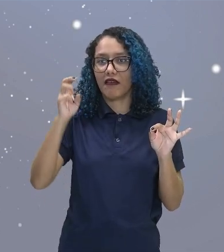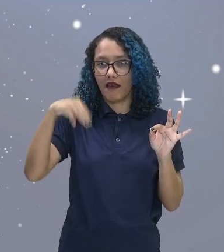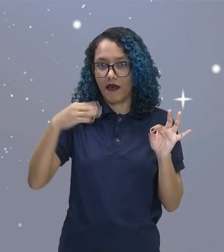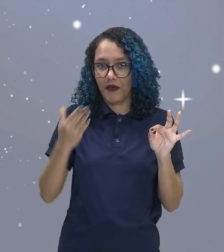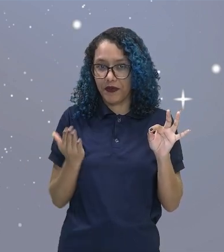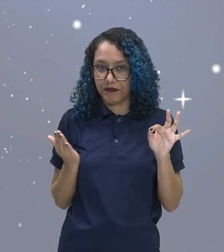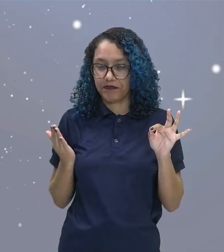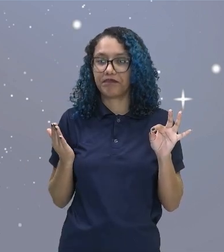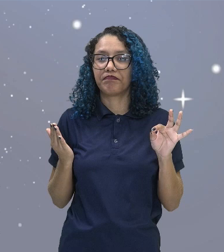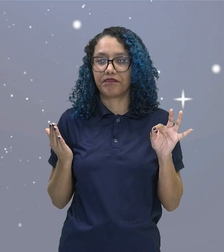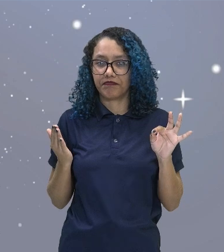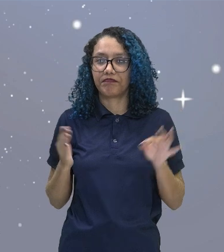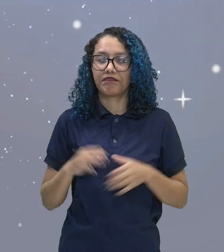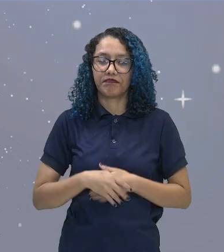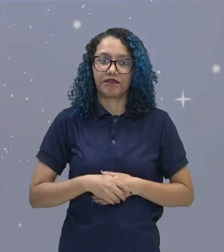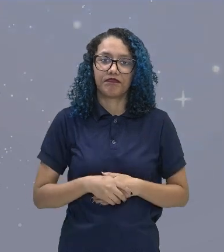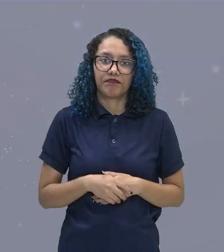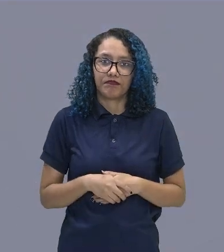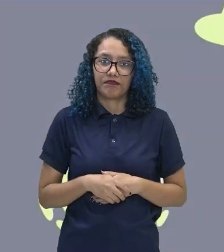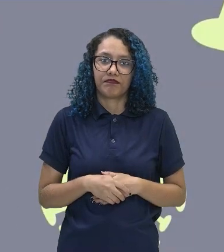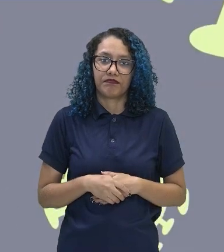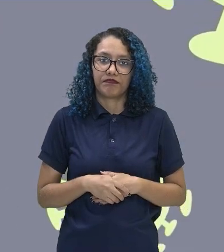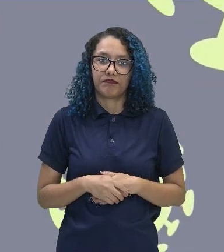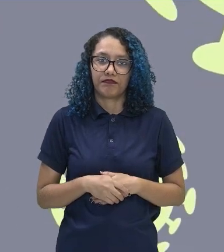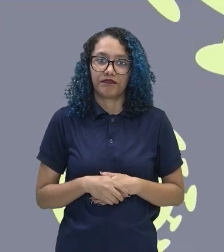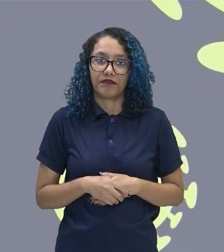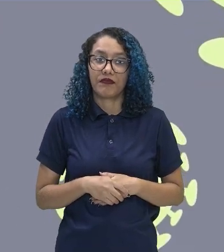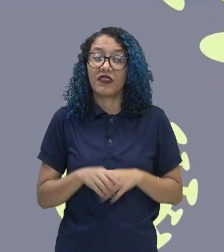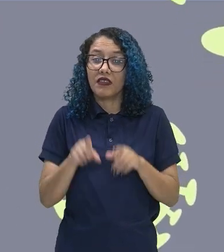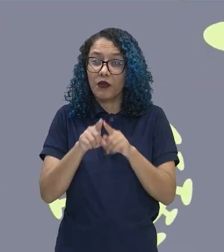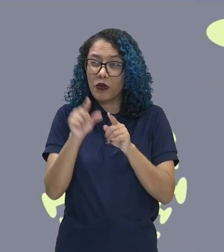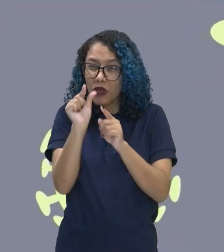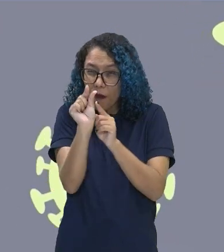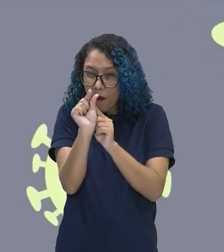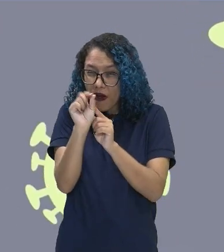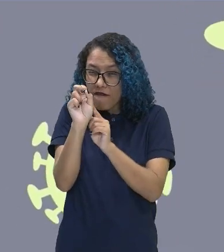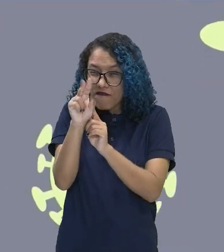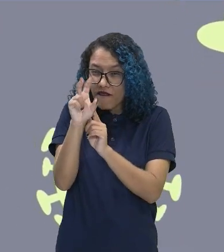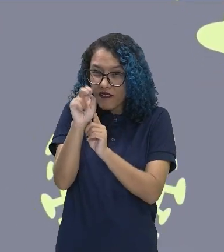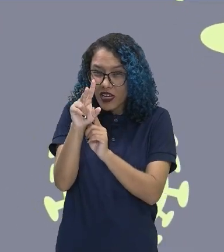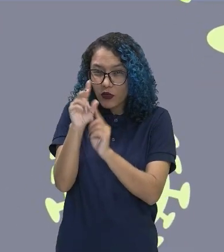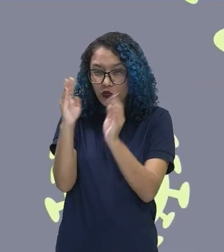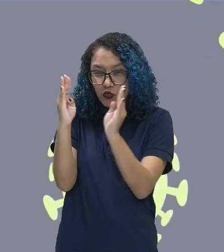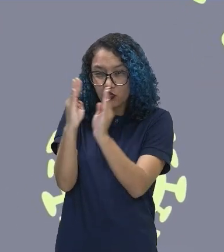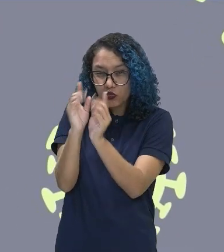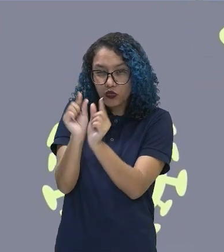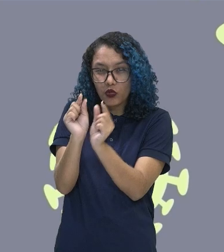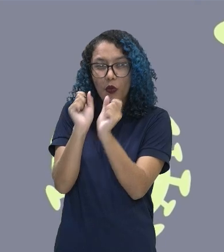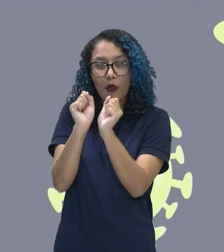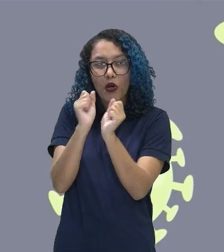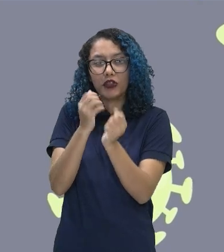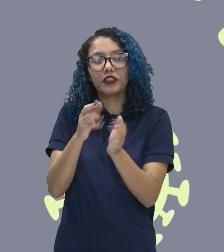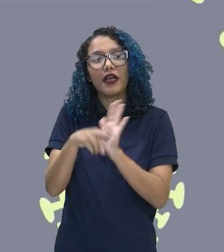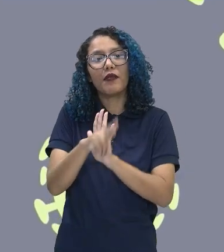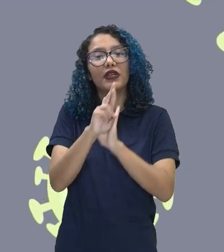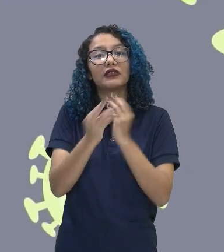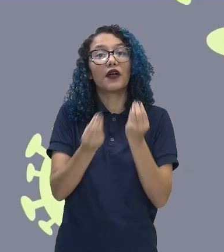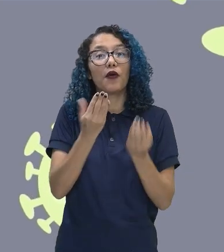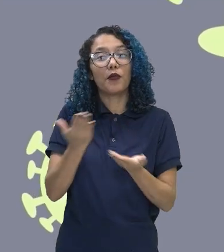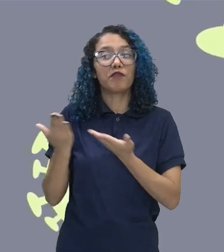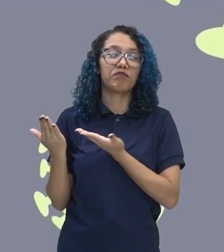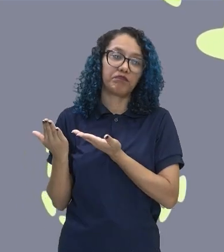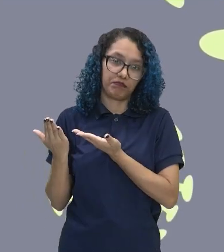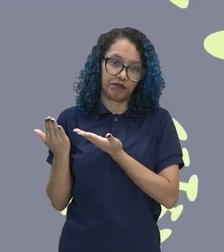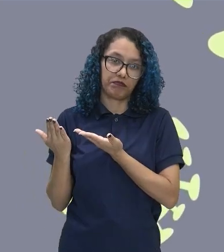8 quilômetros, enquanto o tamanho de um vírus pode ser da ordem de 1 vezes 10 elevado a